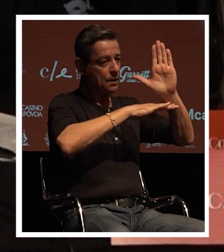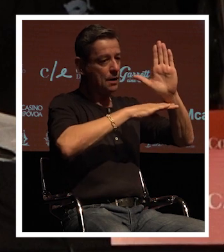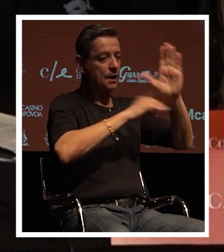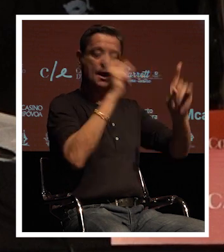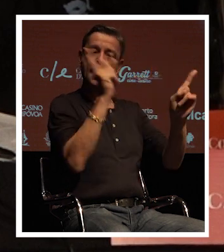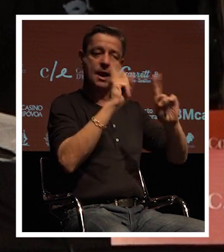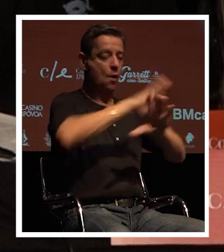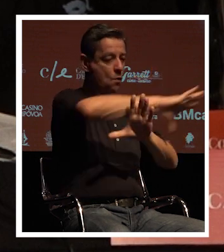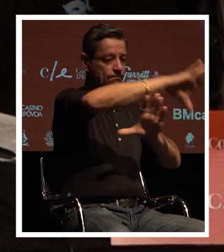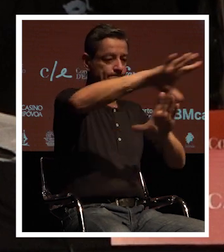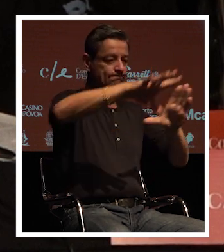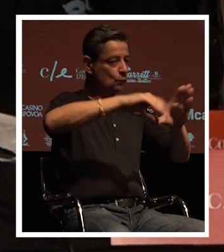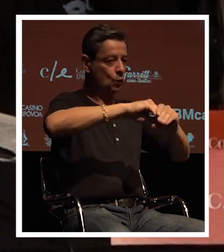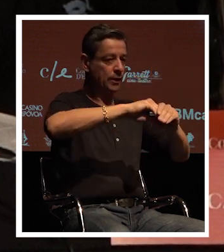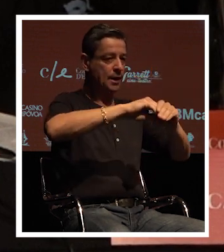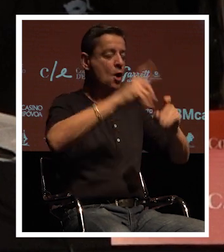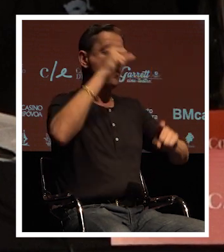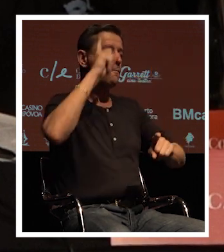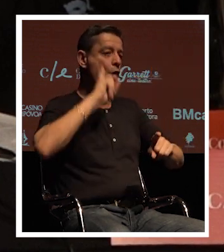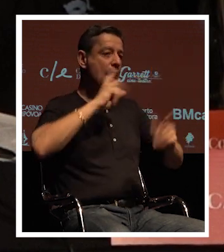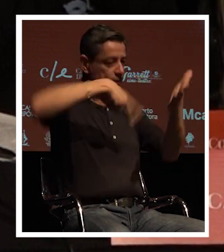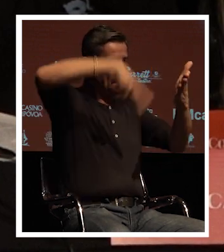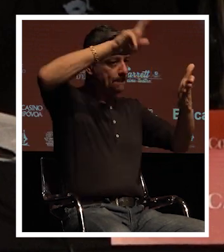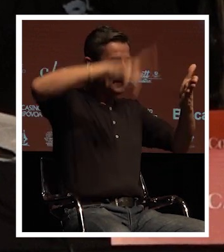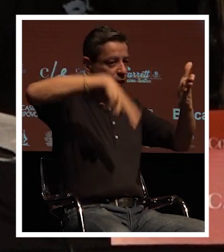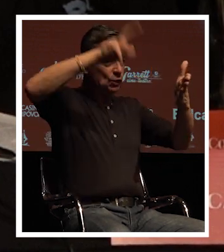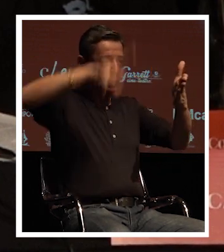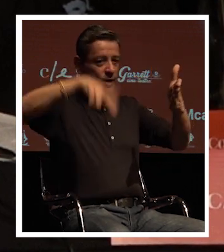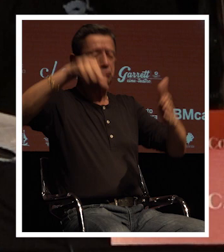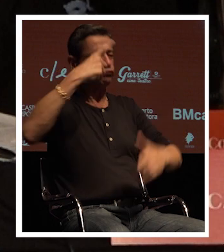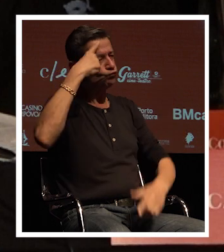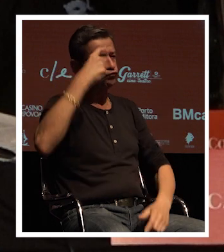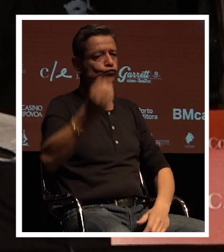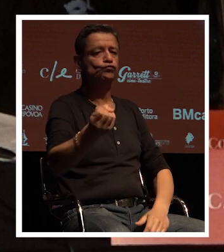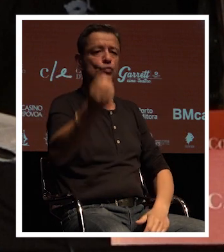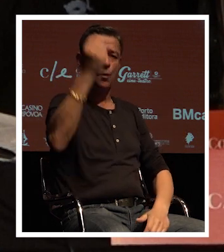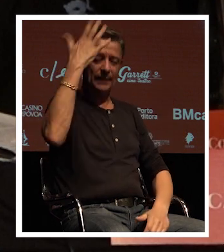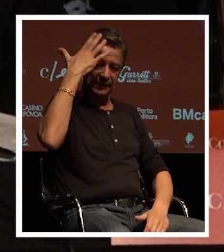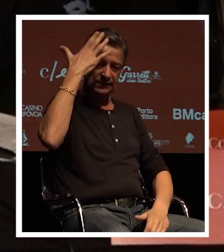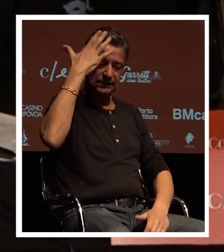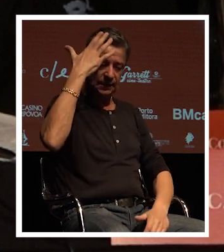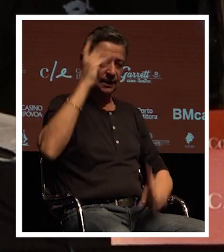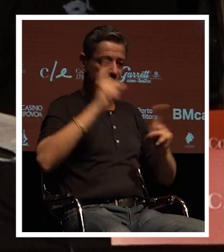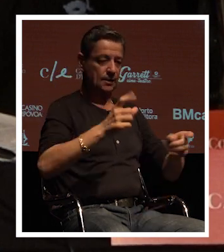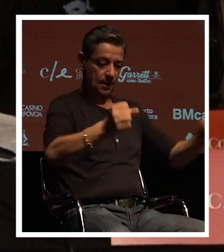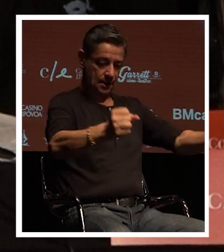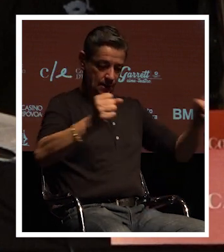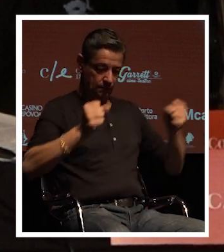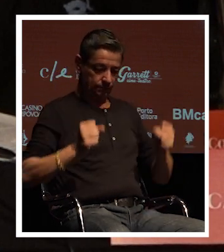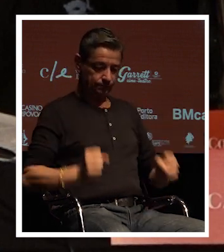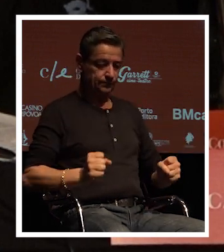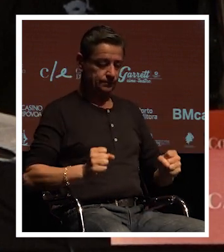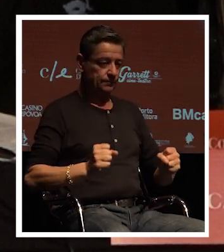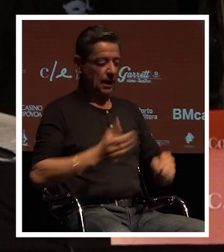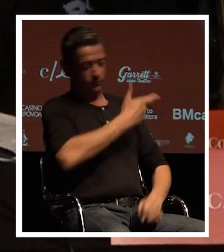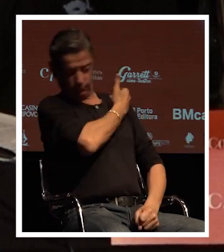inclui mulheres pintoras a reclamação seria até compreensível não fosse o caso de a cadeira ser de pintura